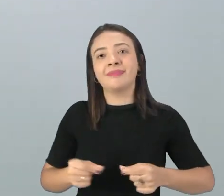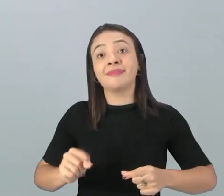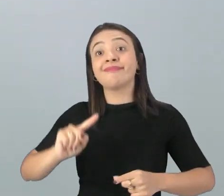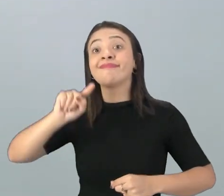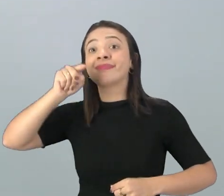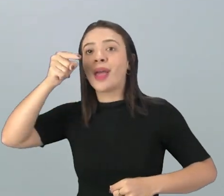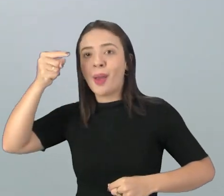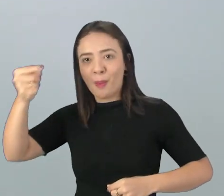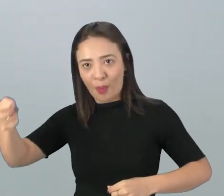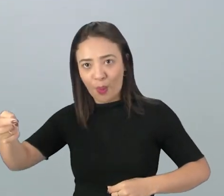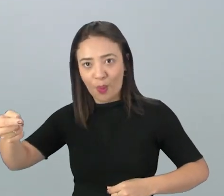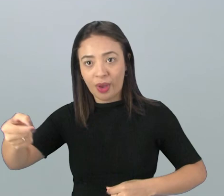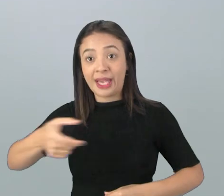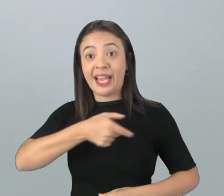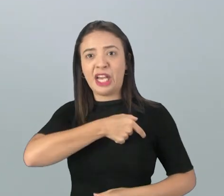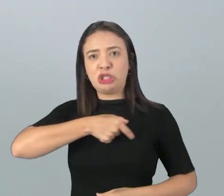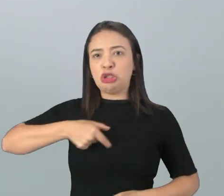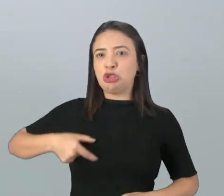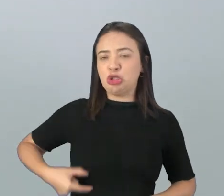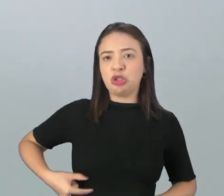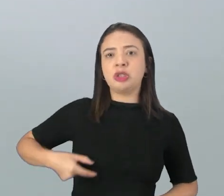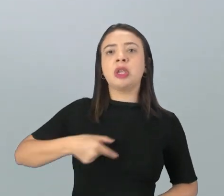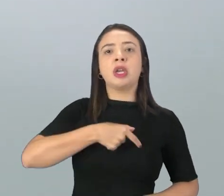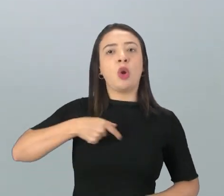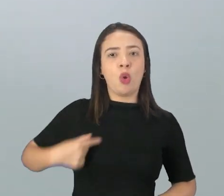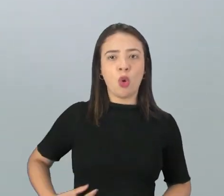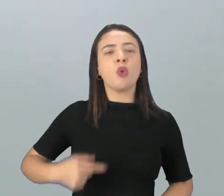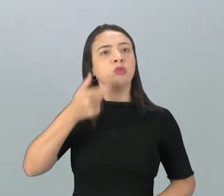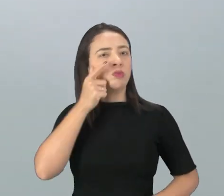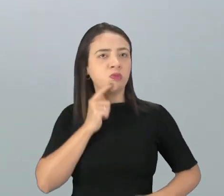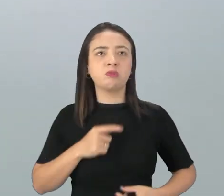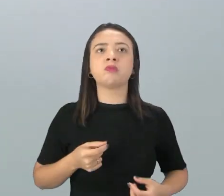China em termos de custo de produção.